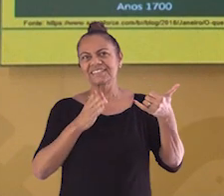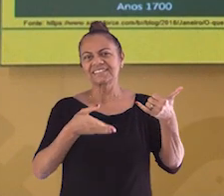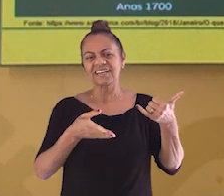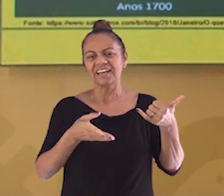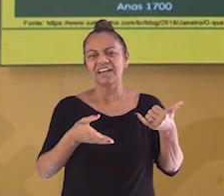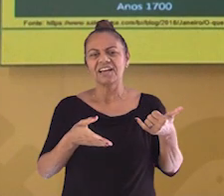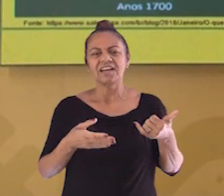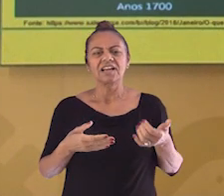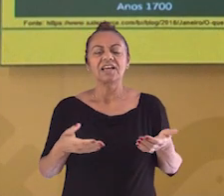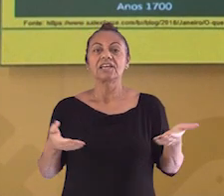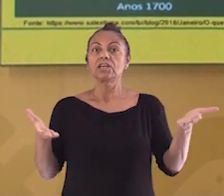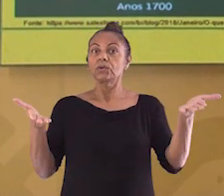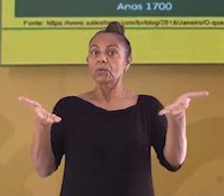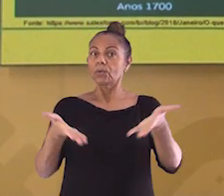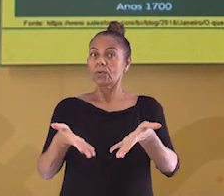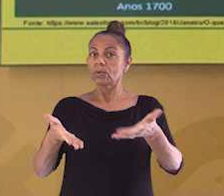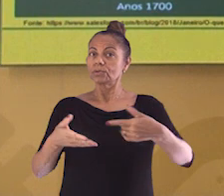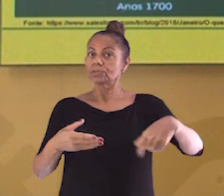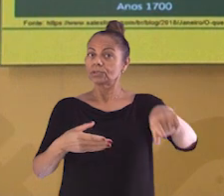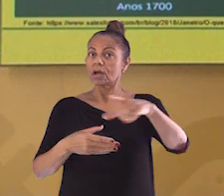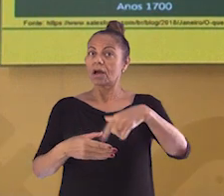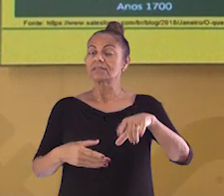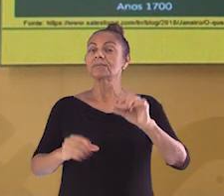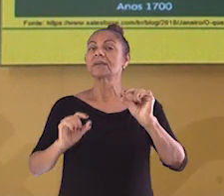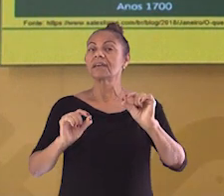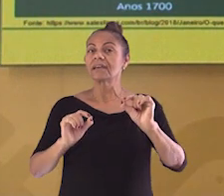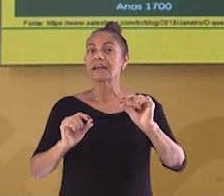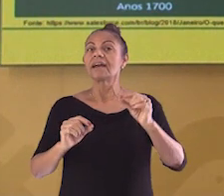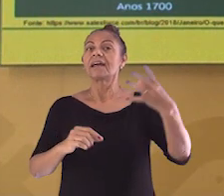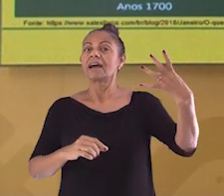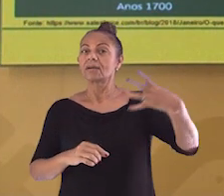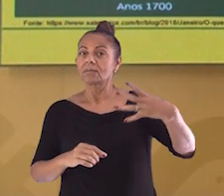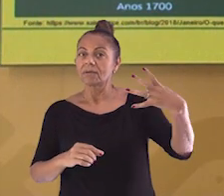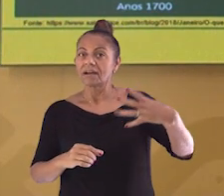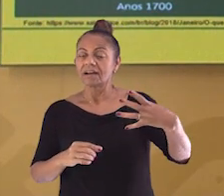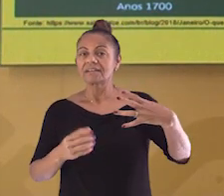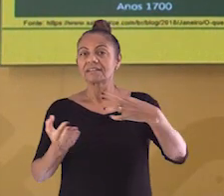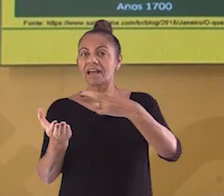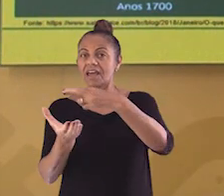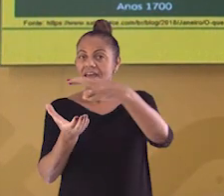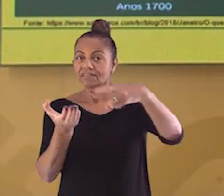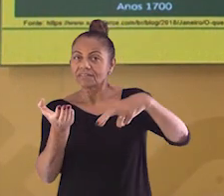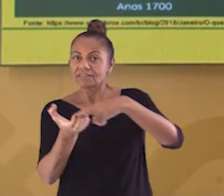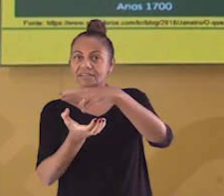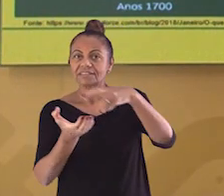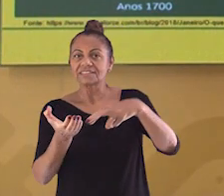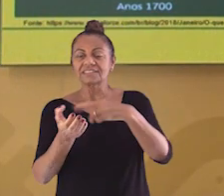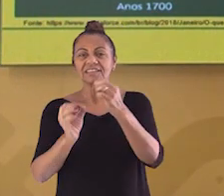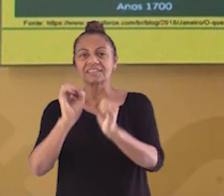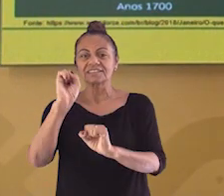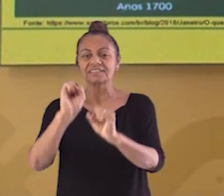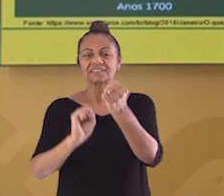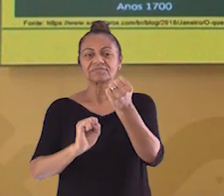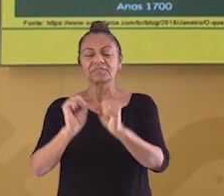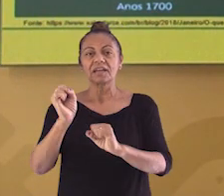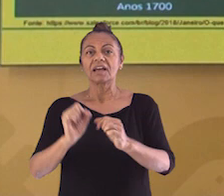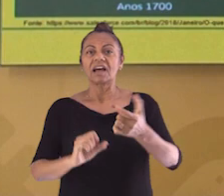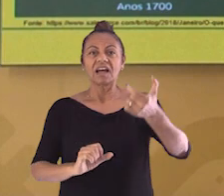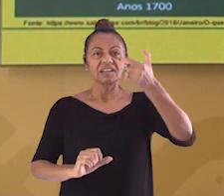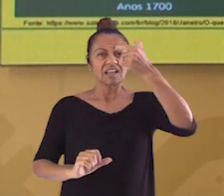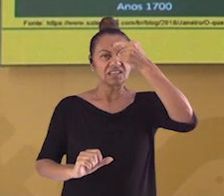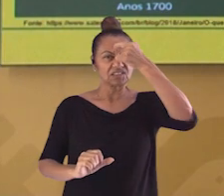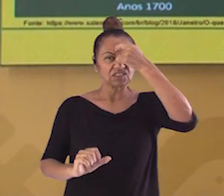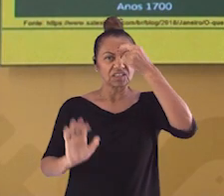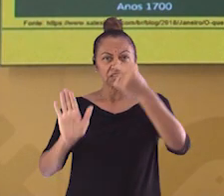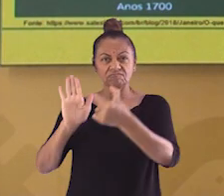atualmente nós estamos na quarta Revolução Industrial. E a inteligência artificial é a grande revolução.